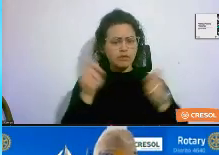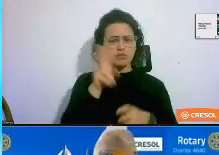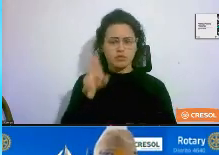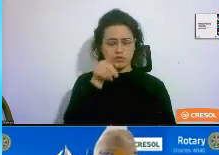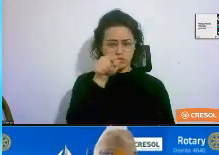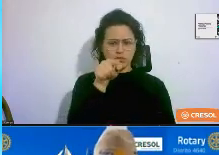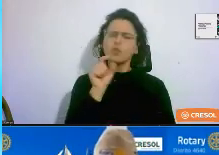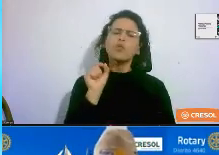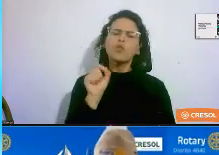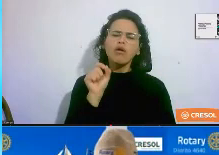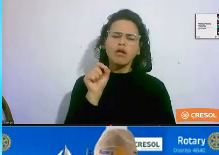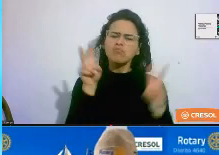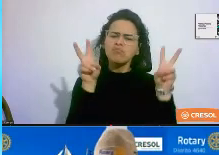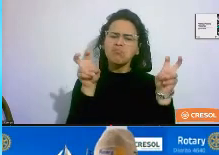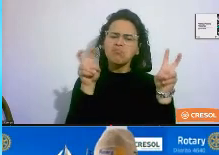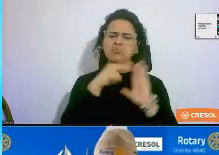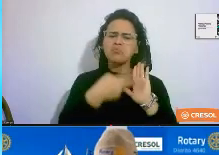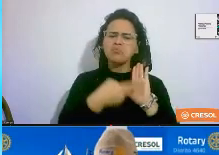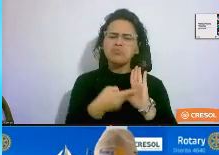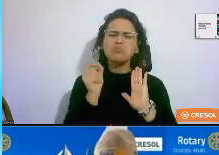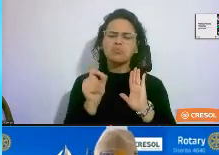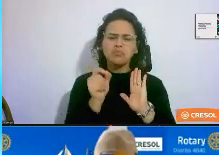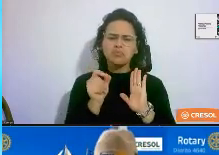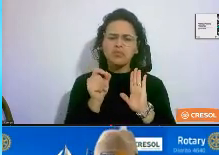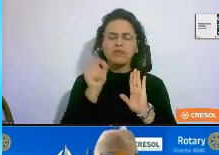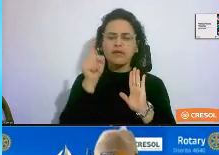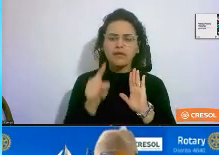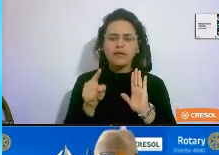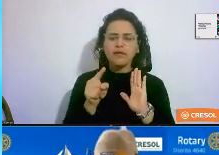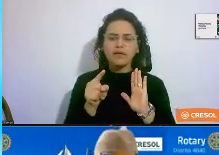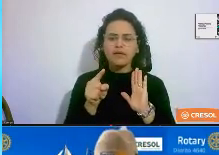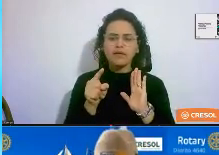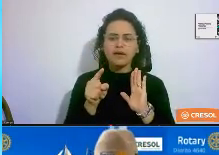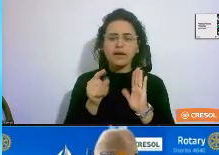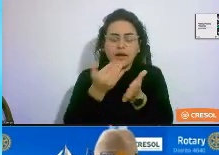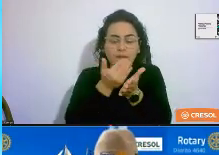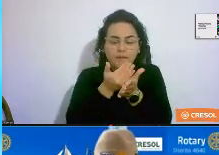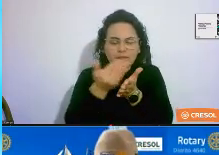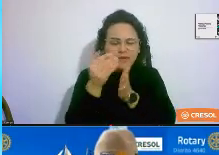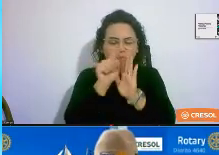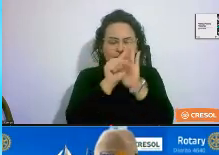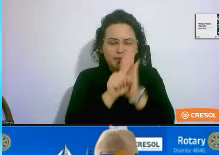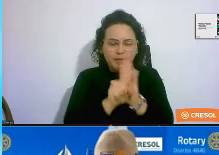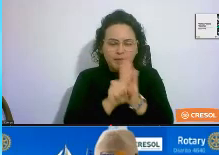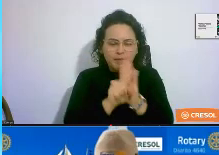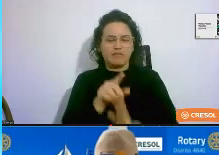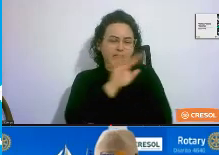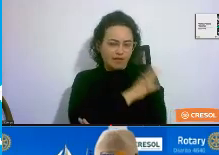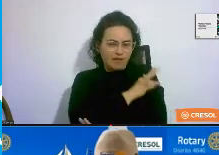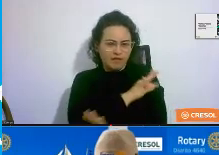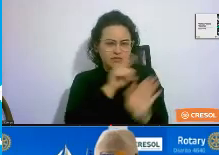que vem a ser o princípio do Pareto? Foi o início de uma análise técnica da curva ABC. Então, vamos